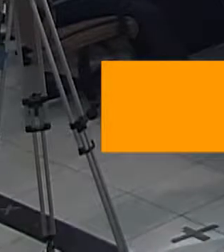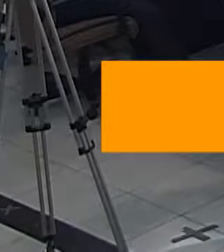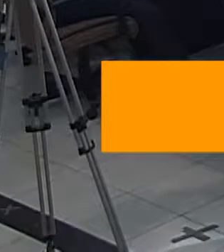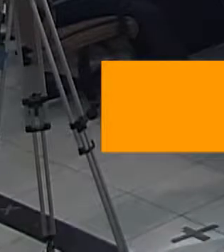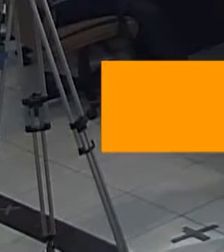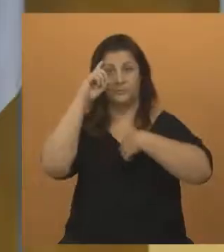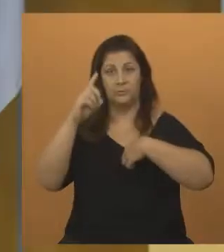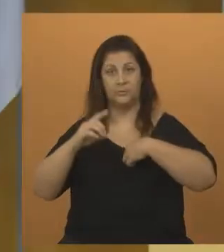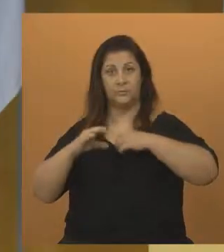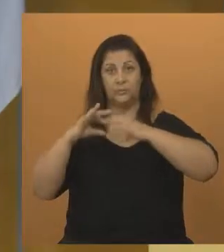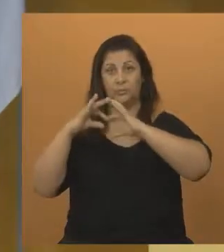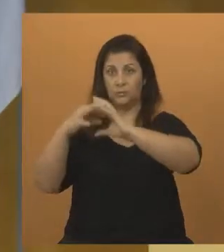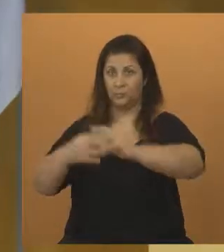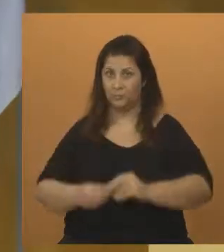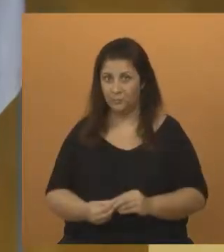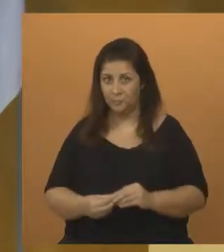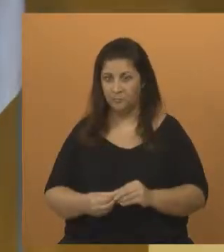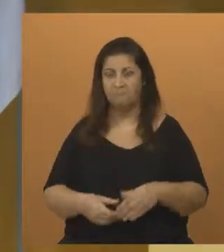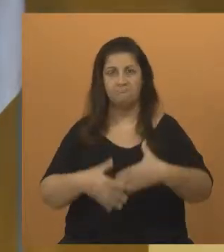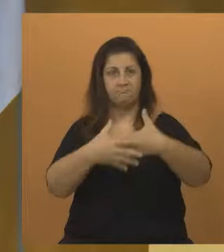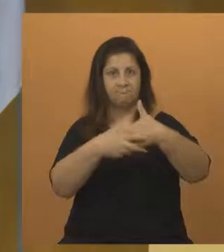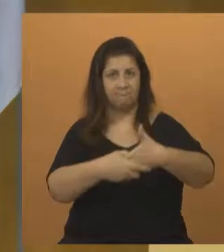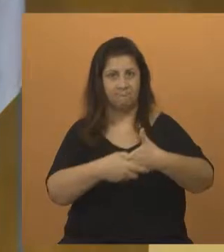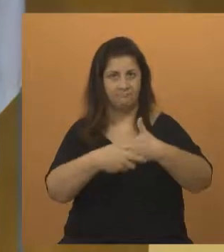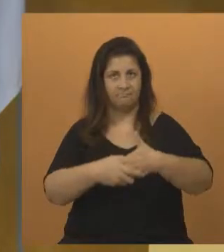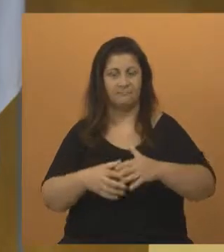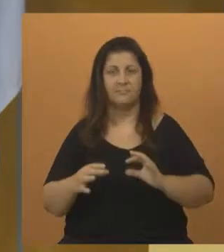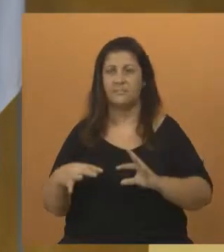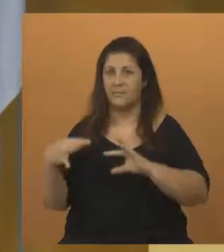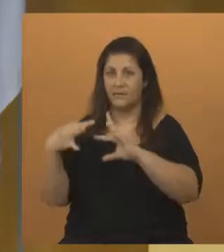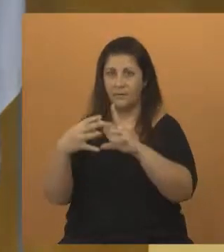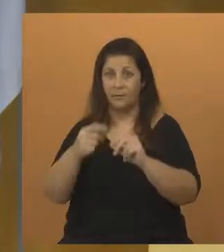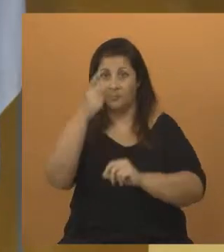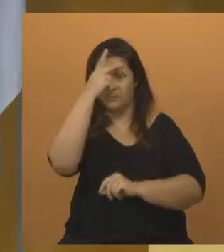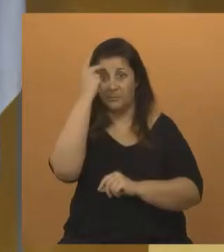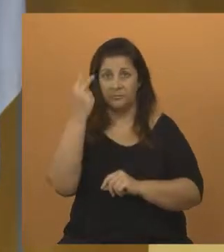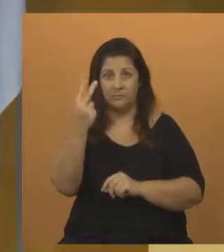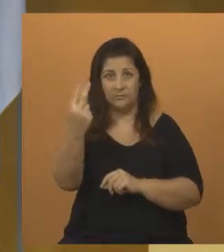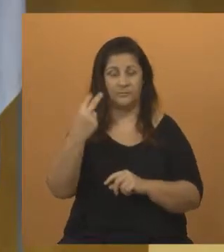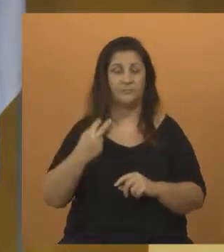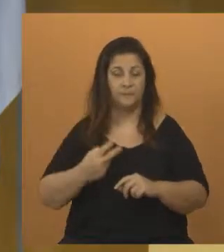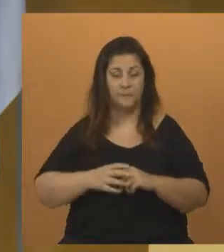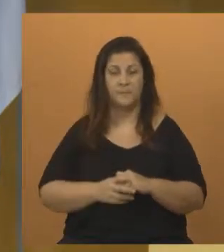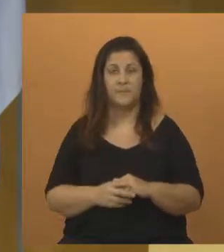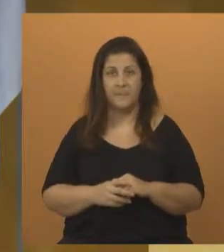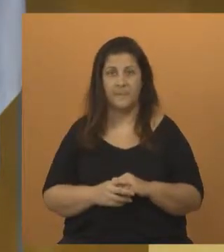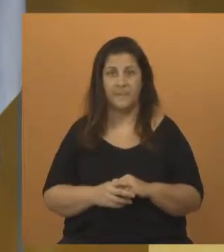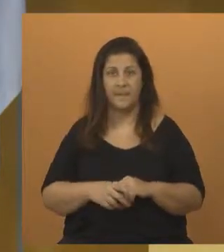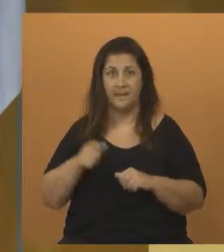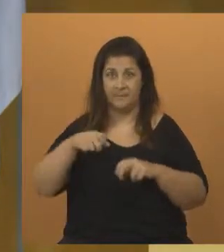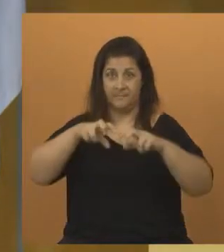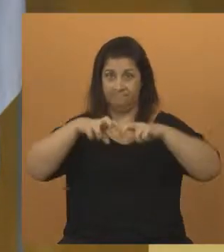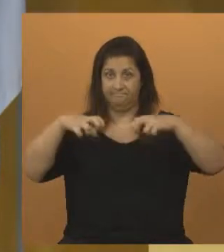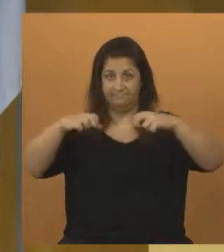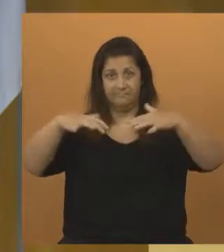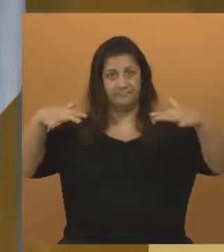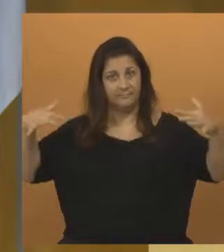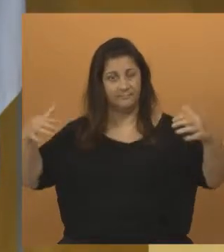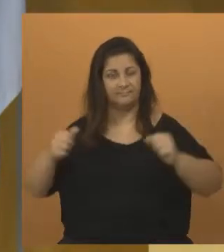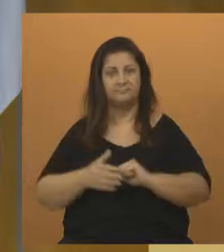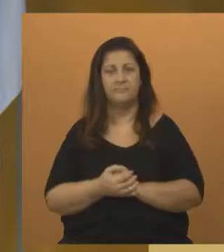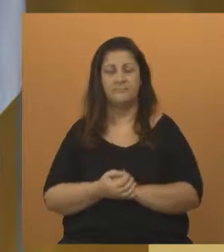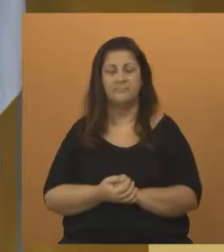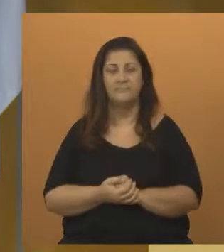Bom dia a todos. Cumprimento a mesa em nome do vice-presidente Valmir, os munícipes que nos acompanham aqui na galeria, em nome do